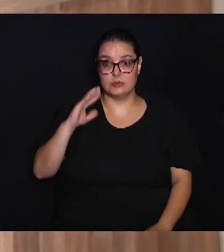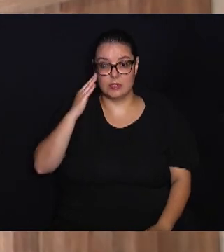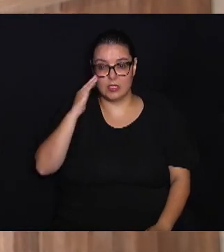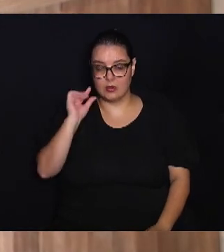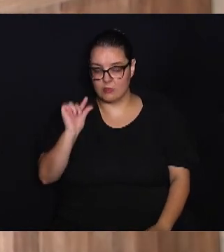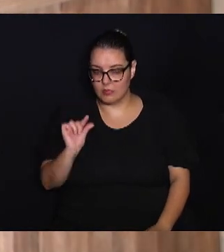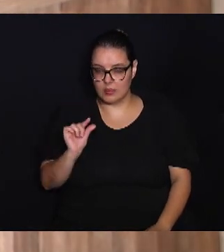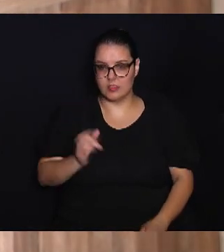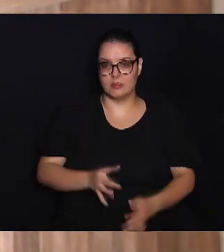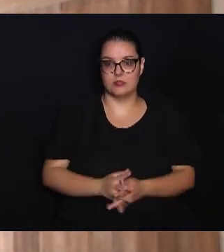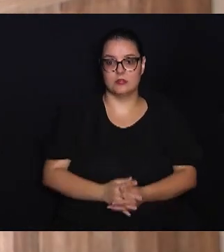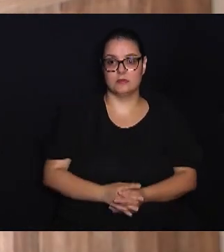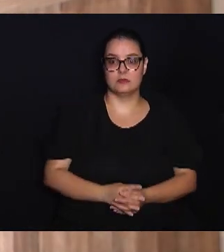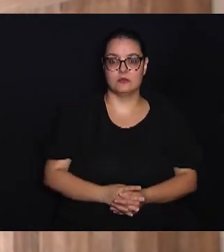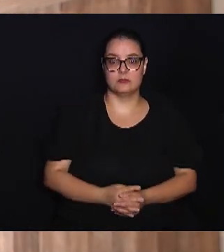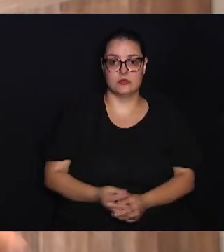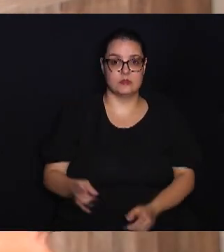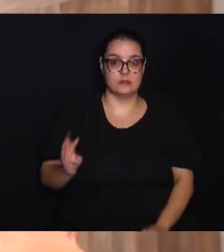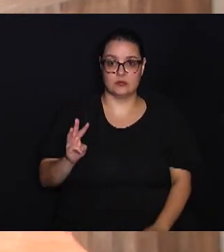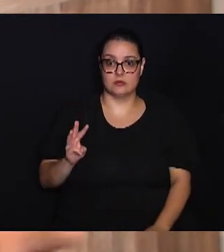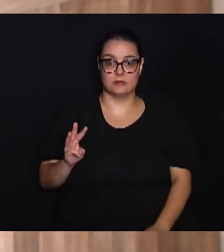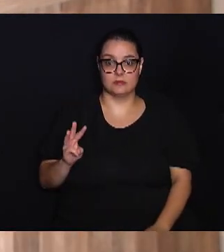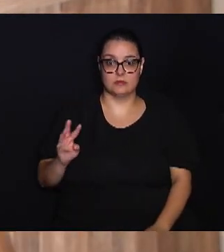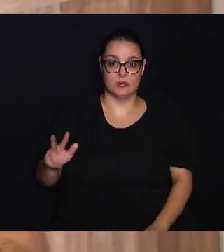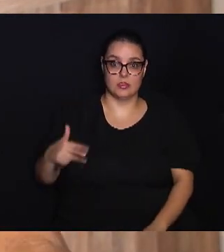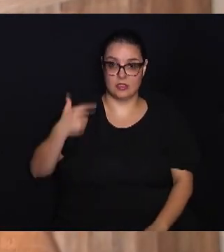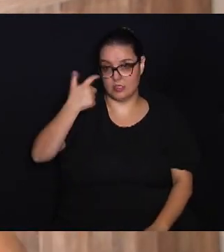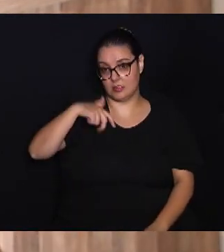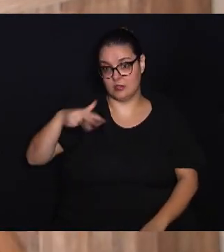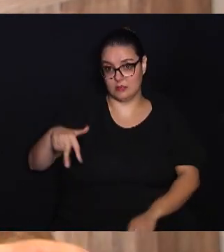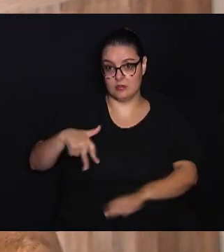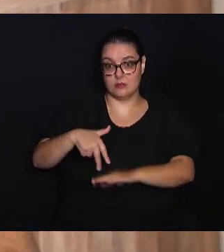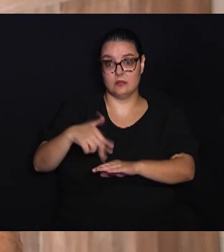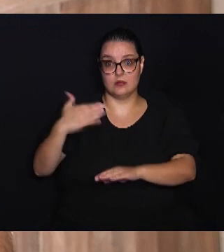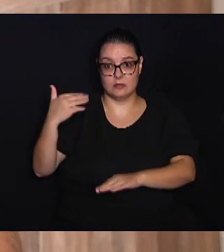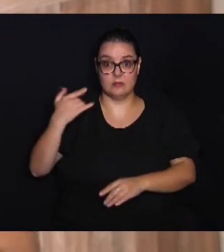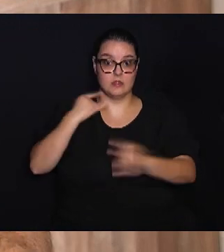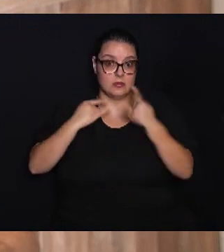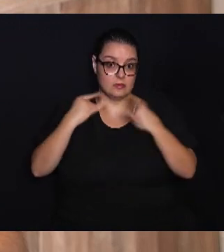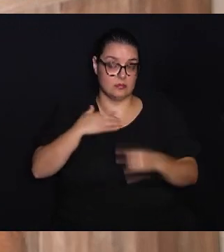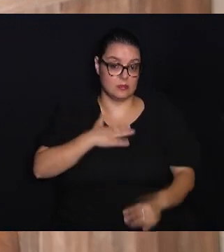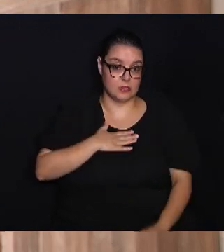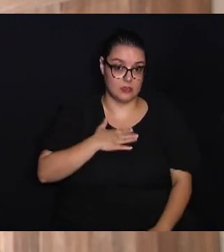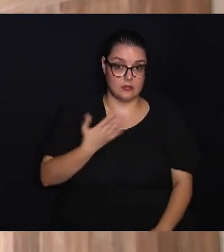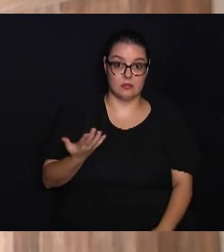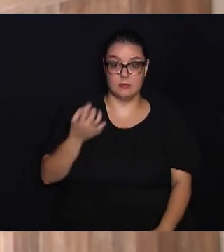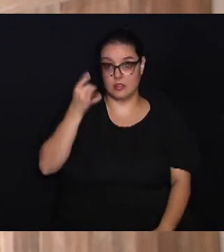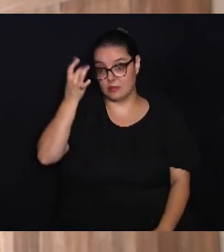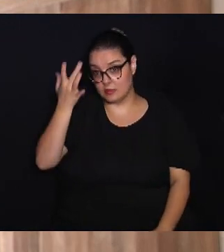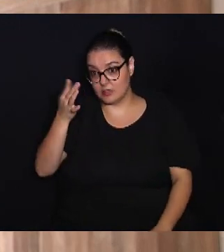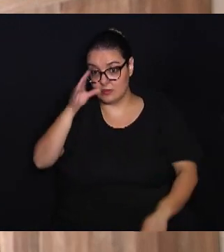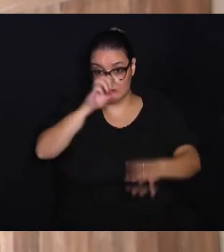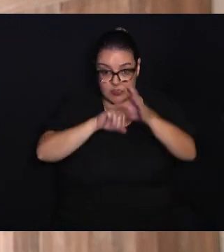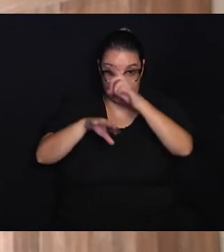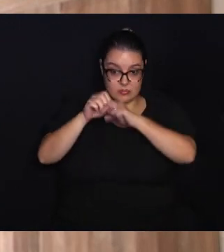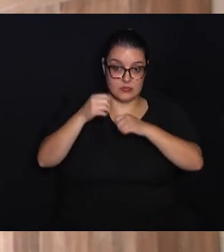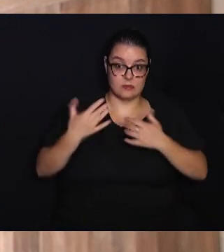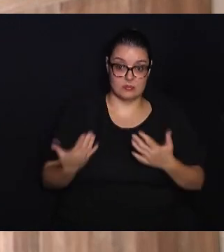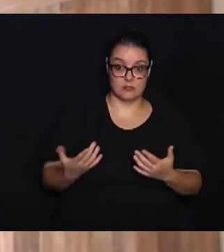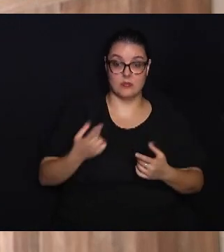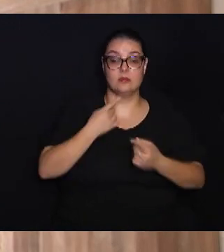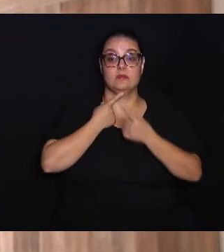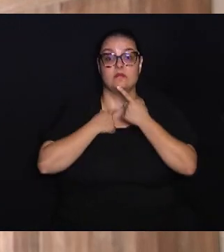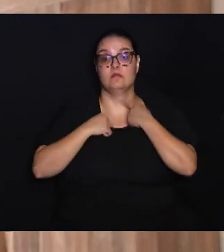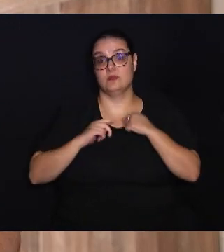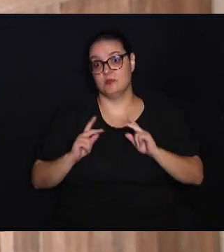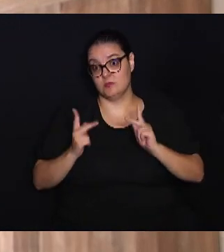entendimento e desses três eu me destaquei acho que me destaquei pelo meu interesse pela minha facilidade de aprender